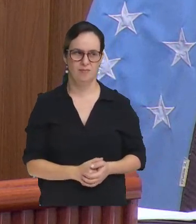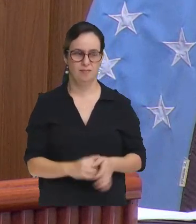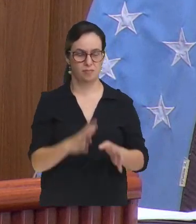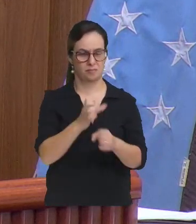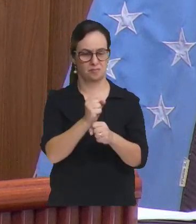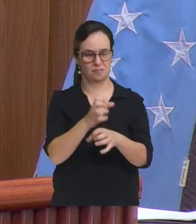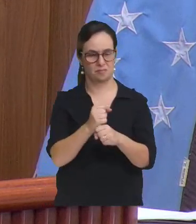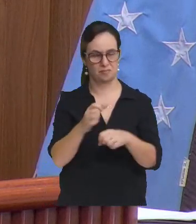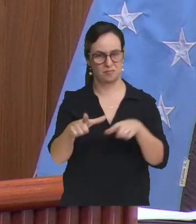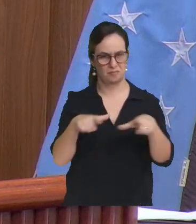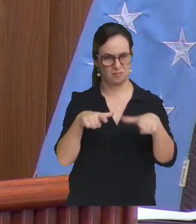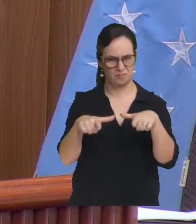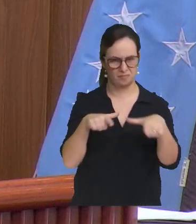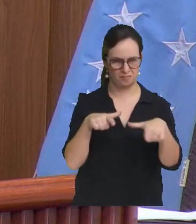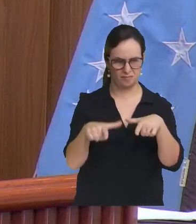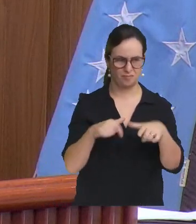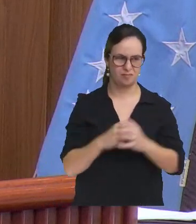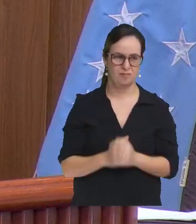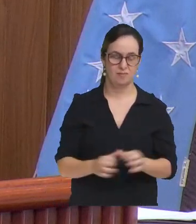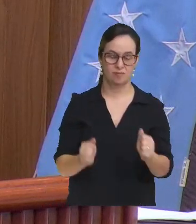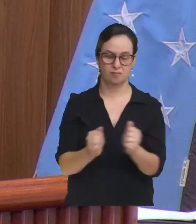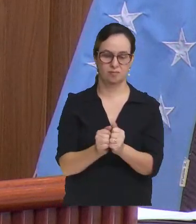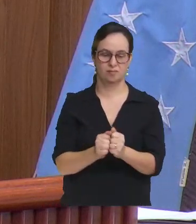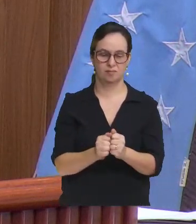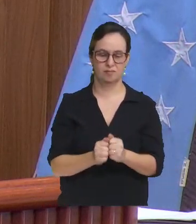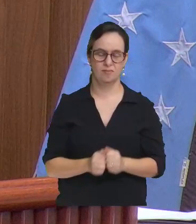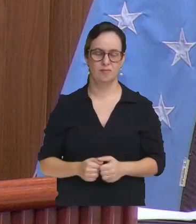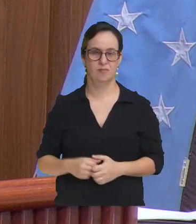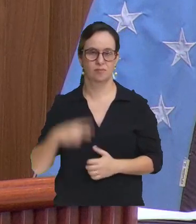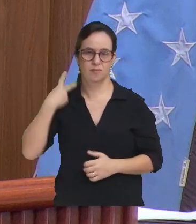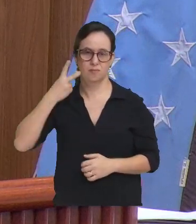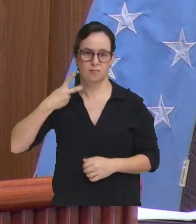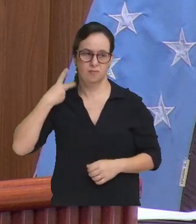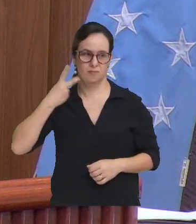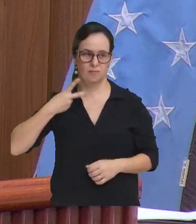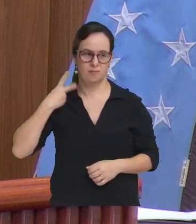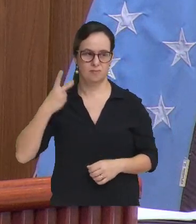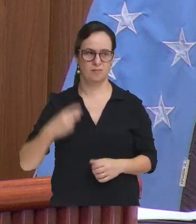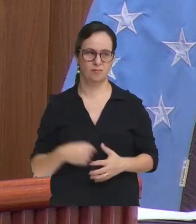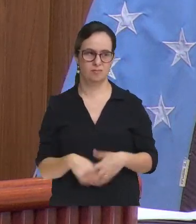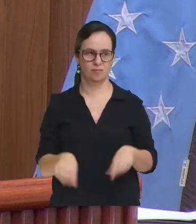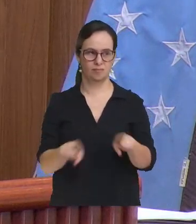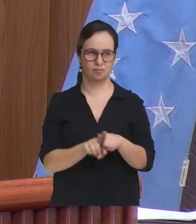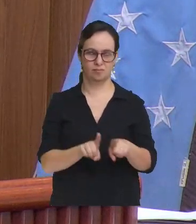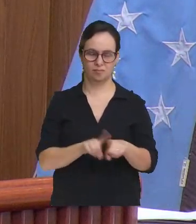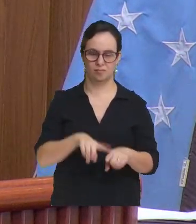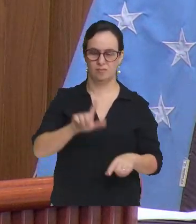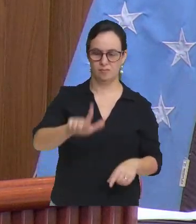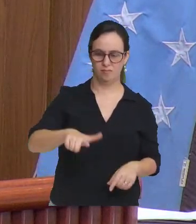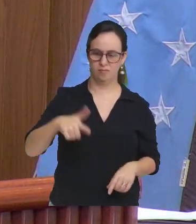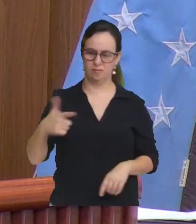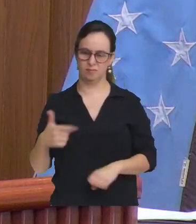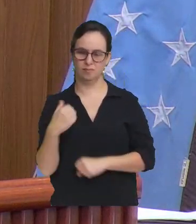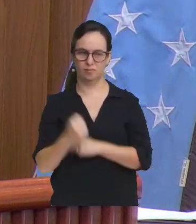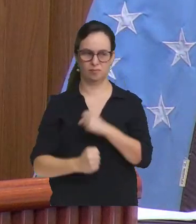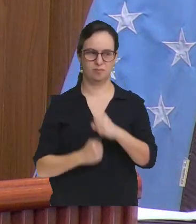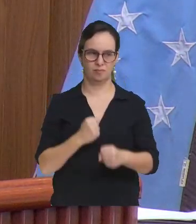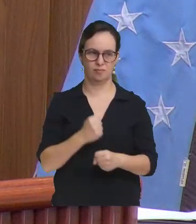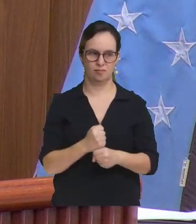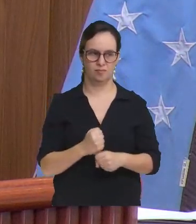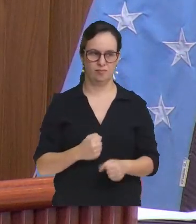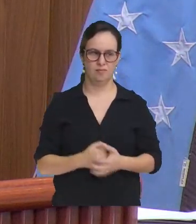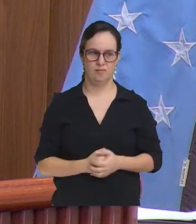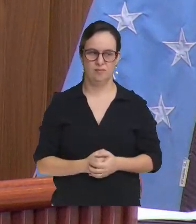trabalho, junto com nós, vereadores. É. E assim sucessivamente, nos outros anos, a vereadora